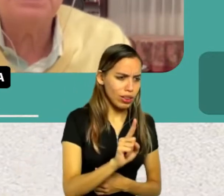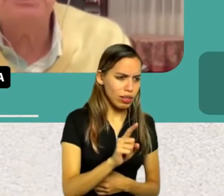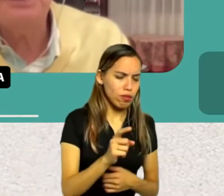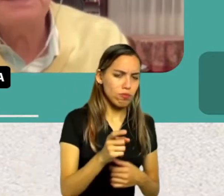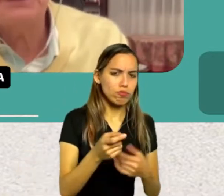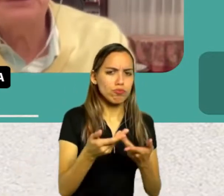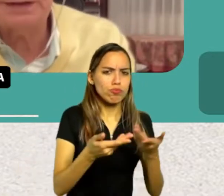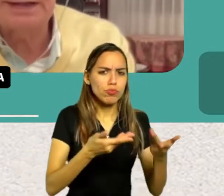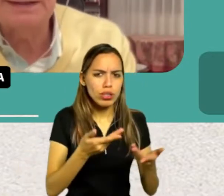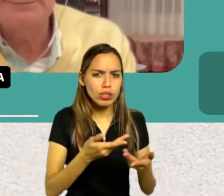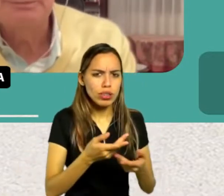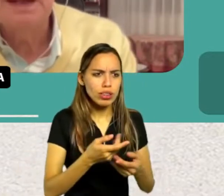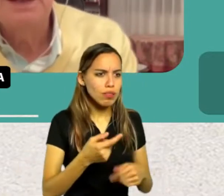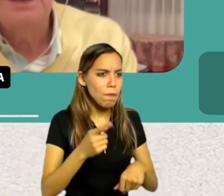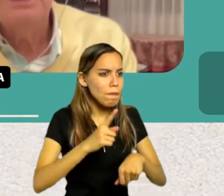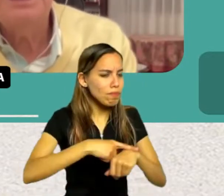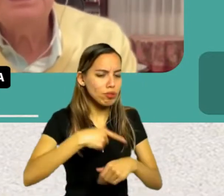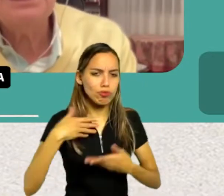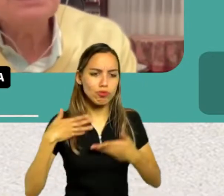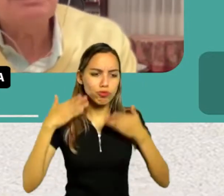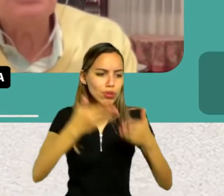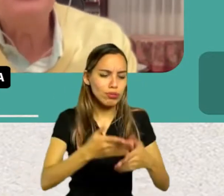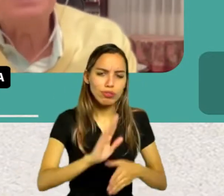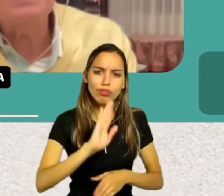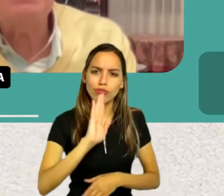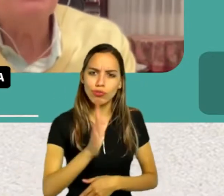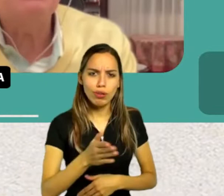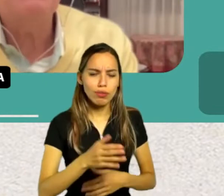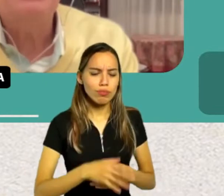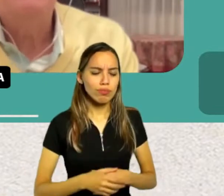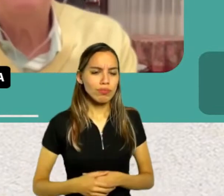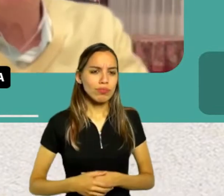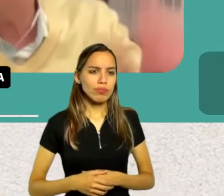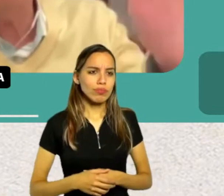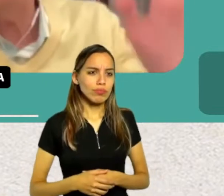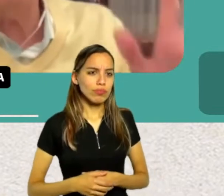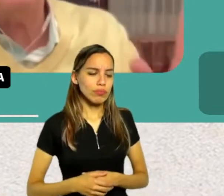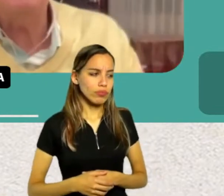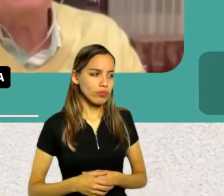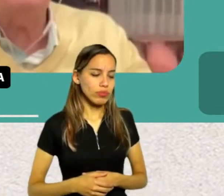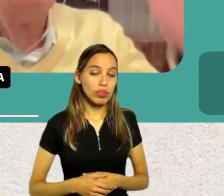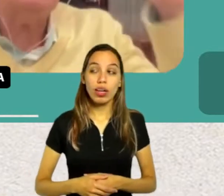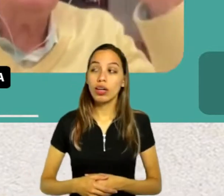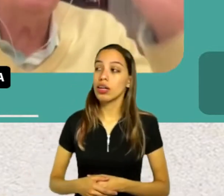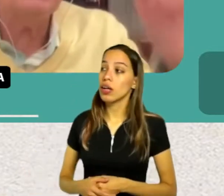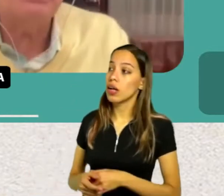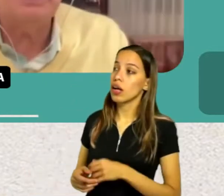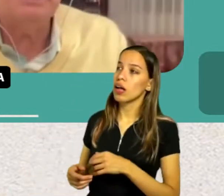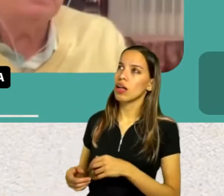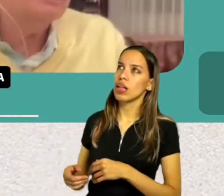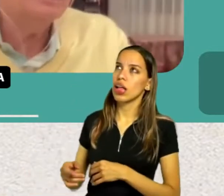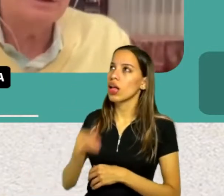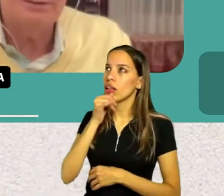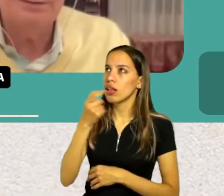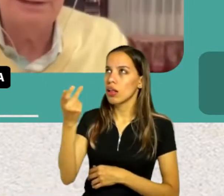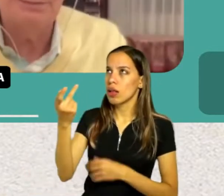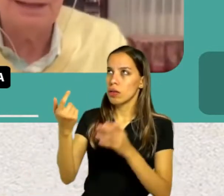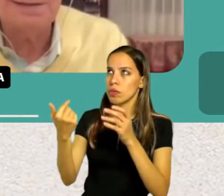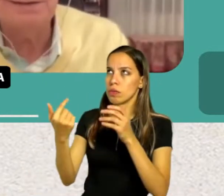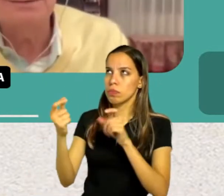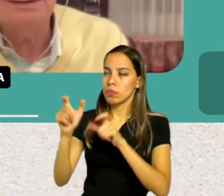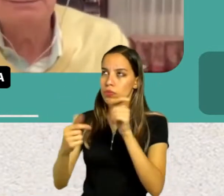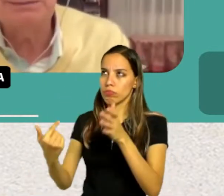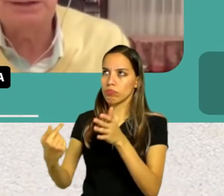programa de distribuição de renda. Quando se pergunta isso, qual é o maior programa de distribuição de renda? Fala, o Bolsa Família, ou agora o